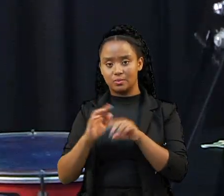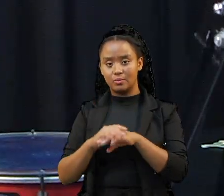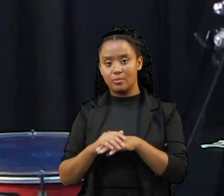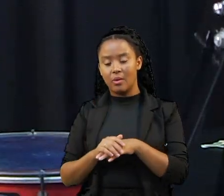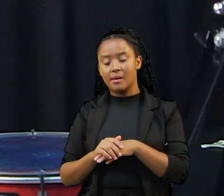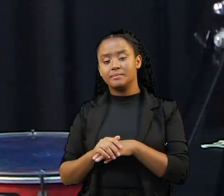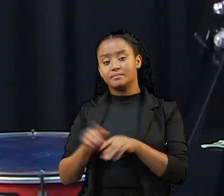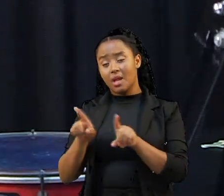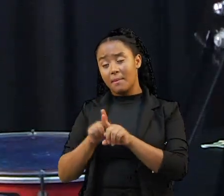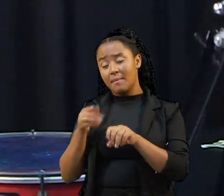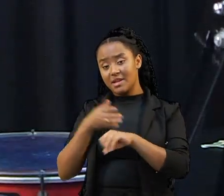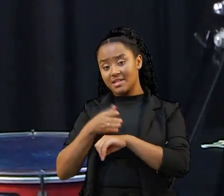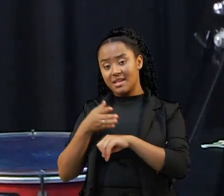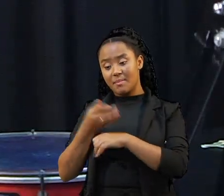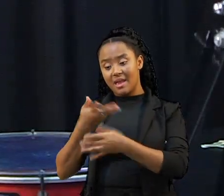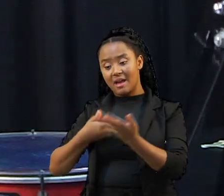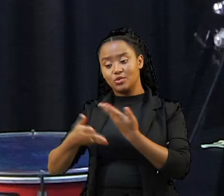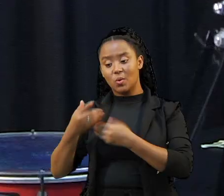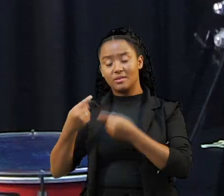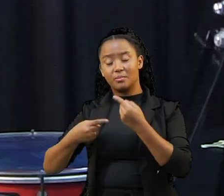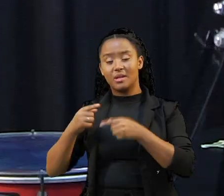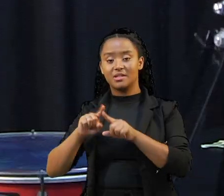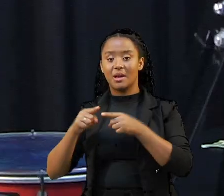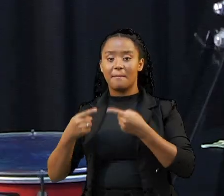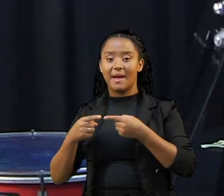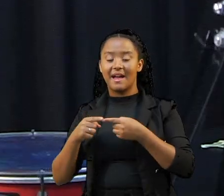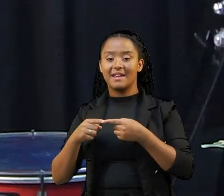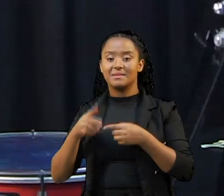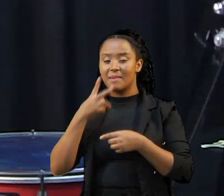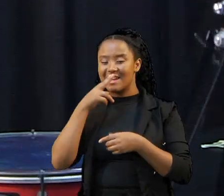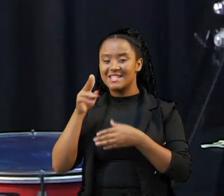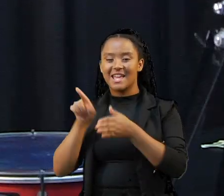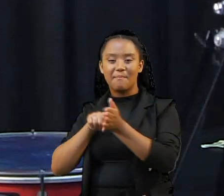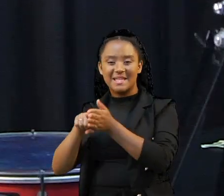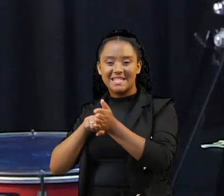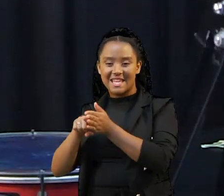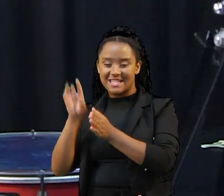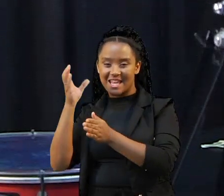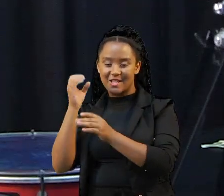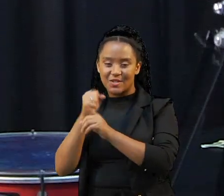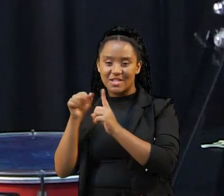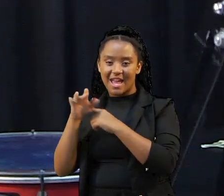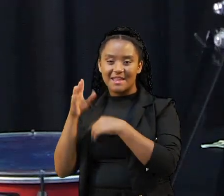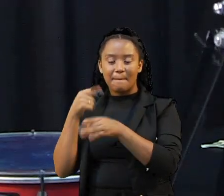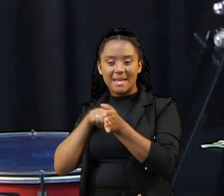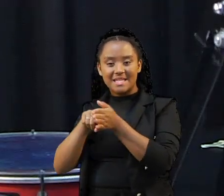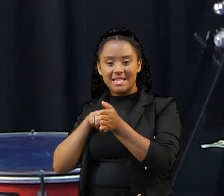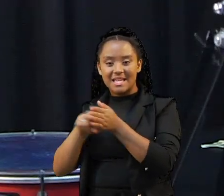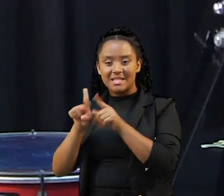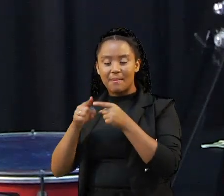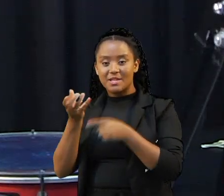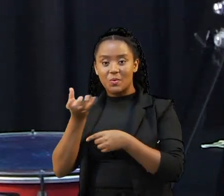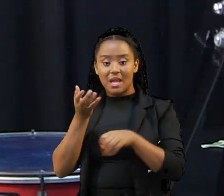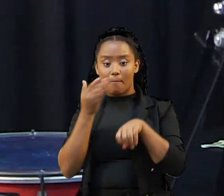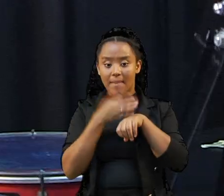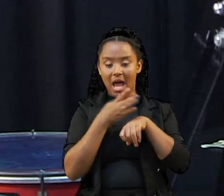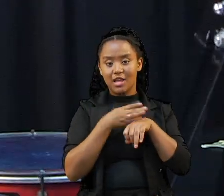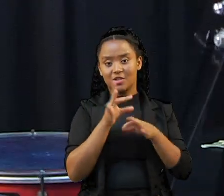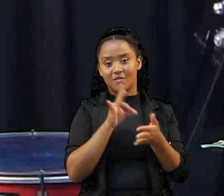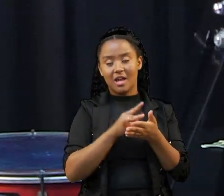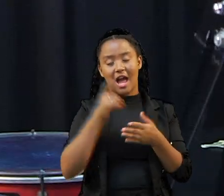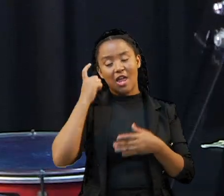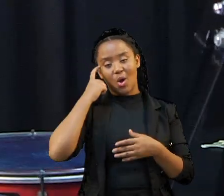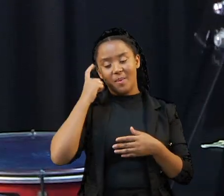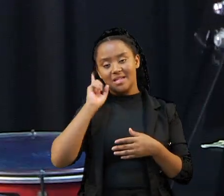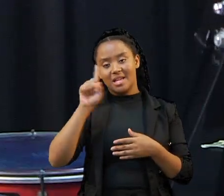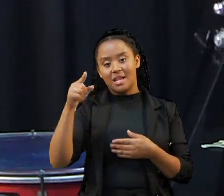está na parte da articulação política também. Só que vai muito para a área da pesquisa. E eu queria fazer coisas mais efetivas.